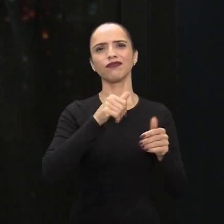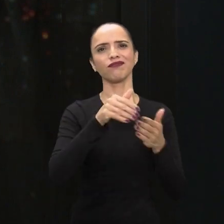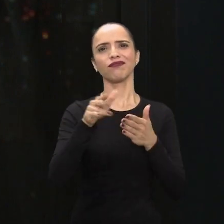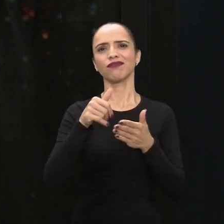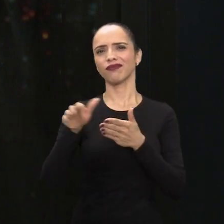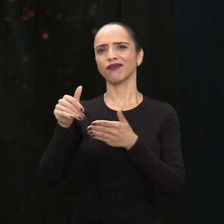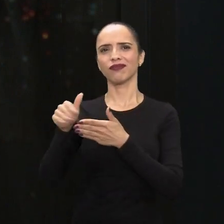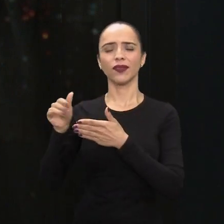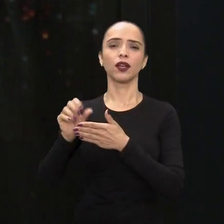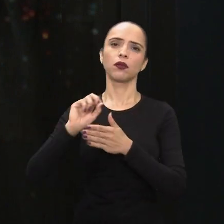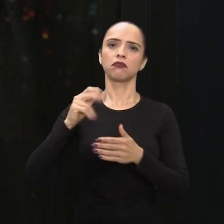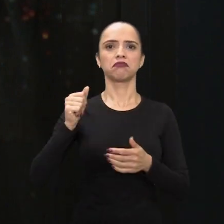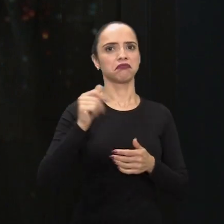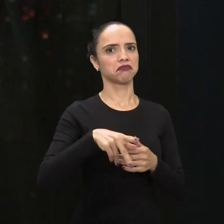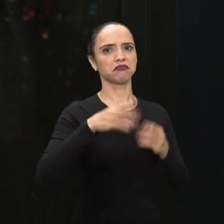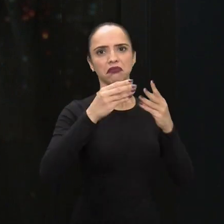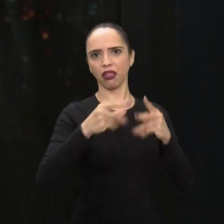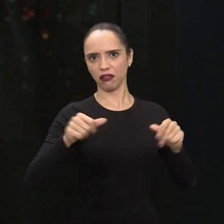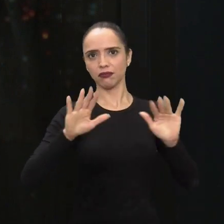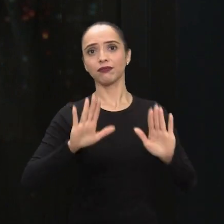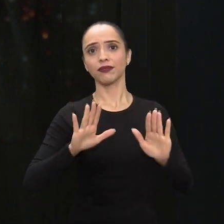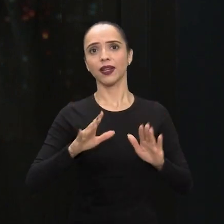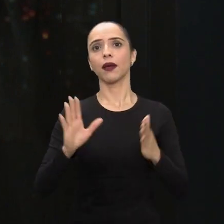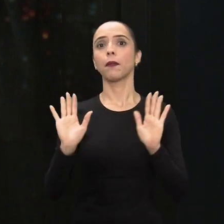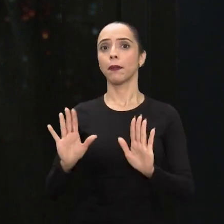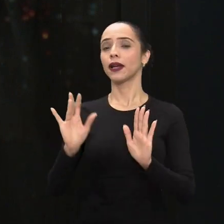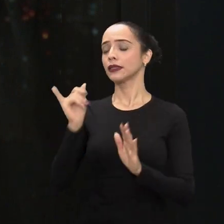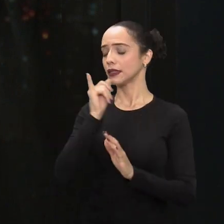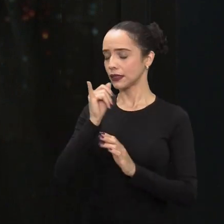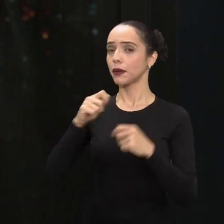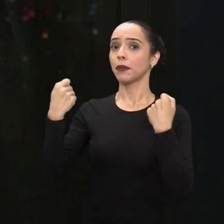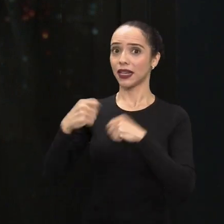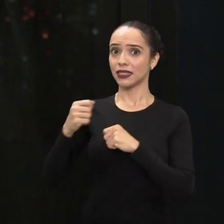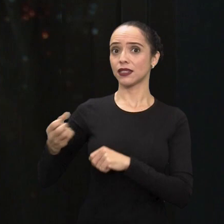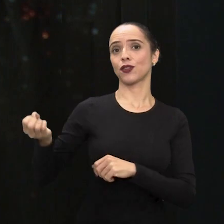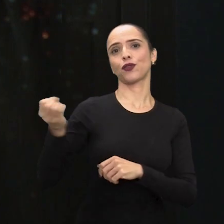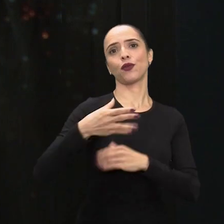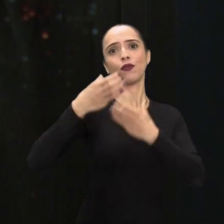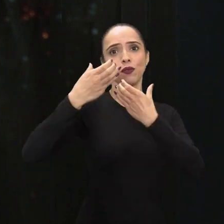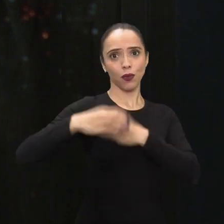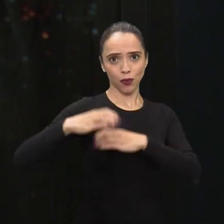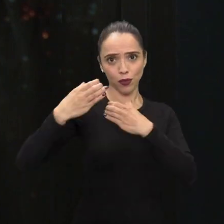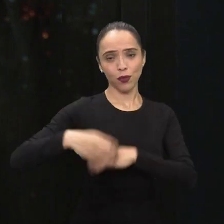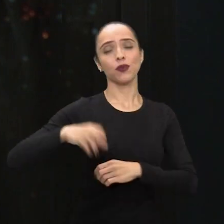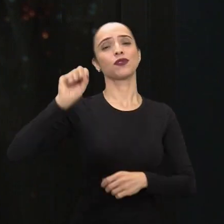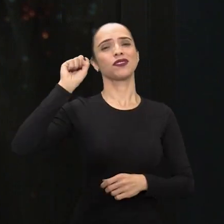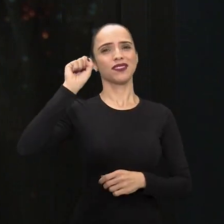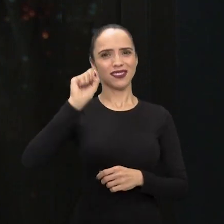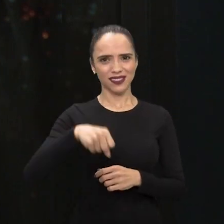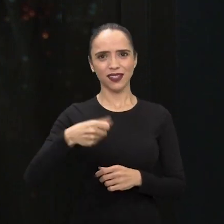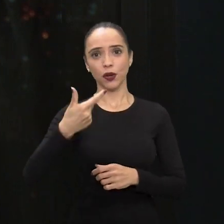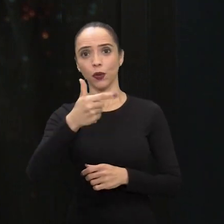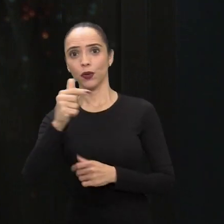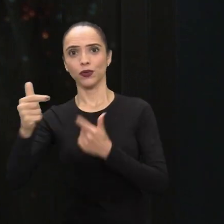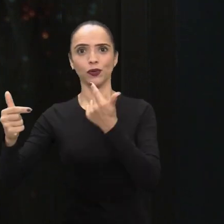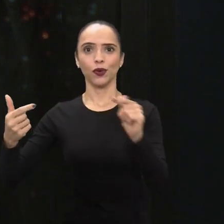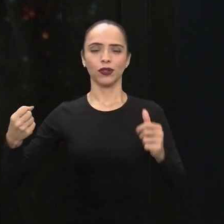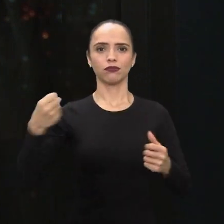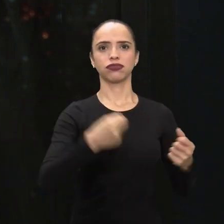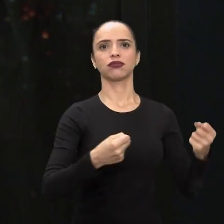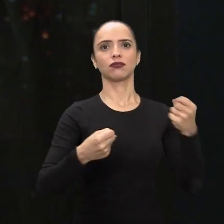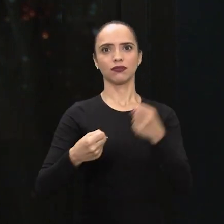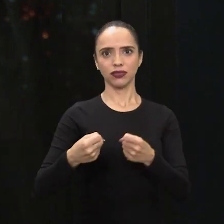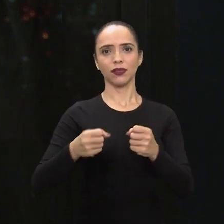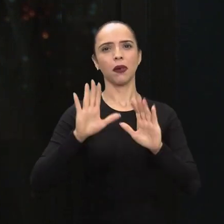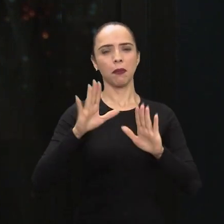é o novo Governador vai ter a Nova Governador vai desafio de fazer novos concursos e esses policiais vão entrar para o estado e qual